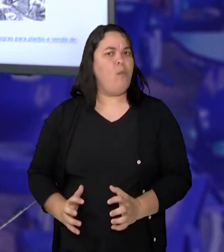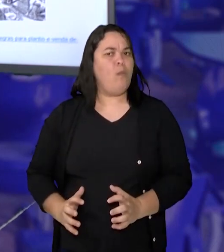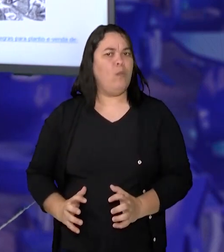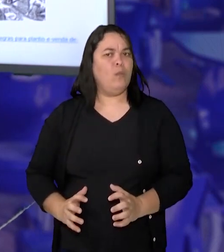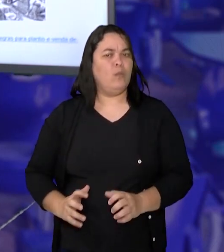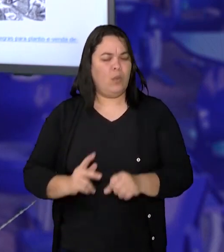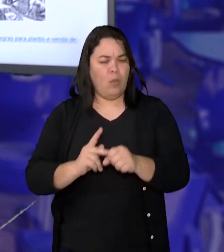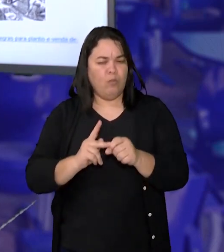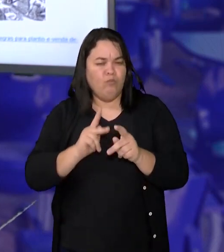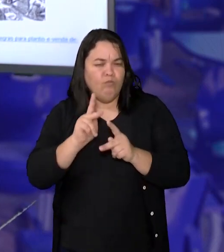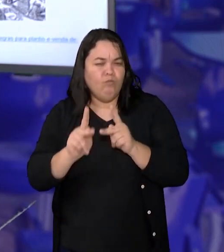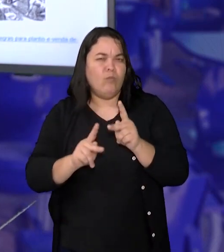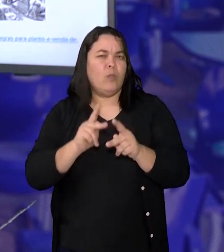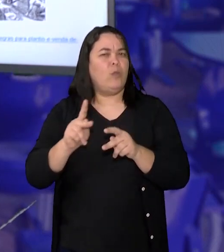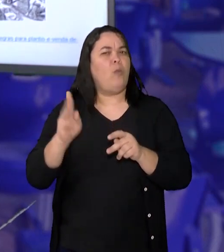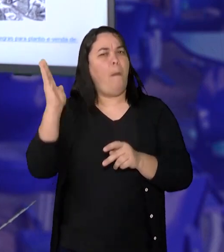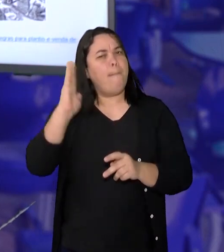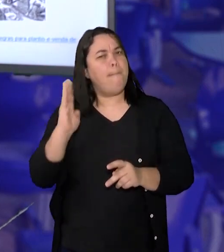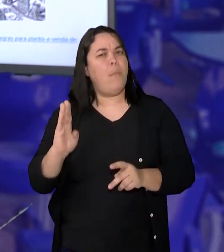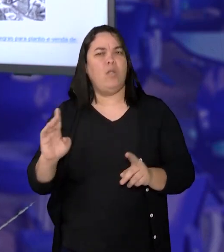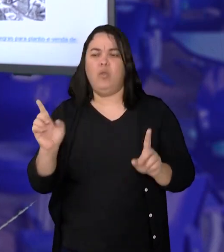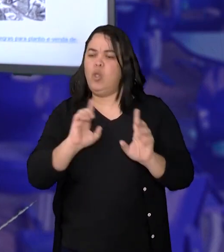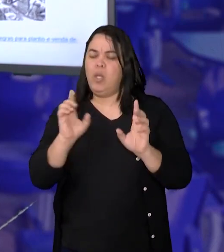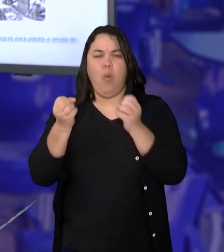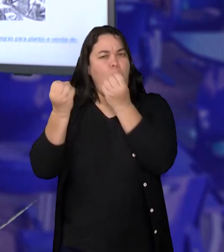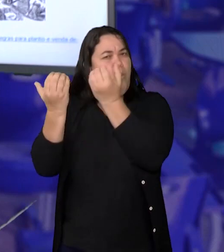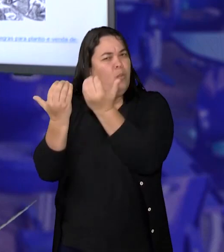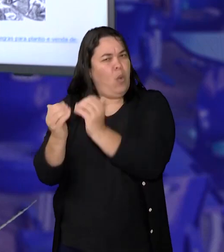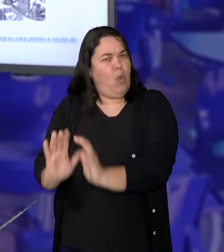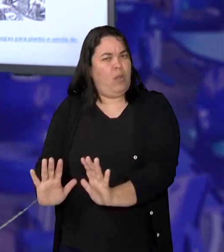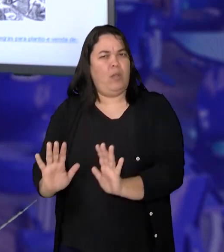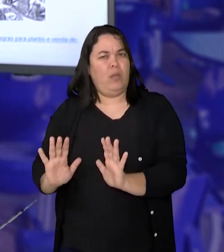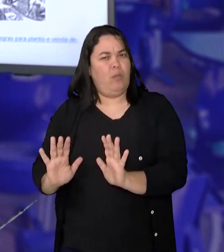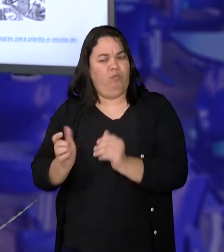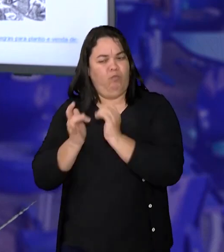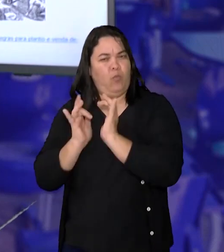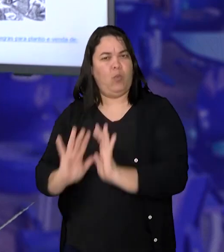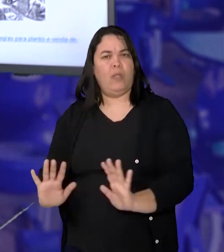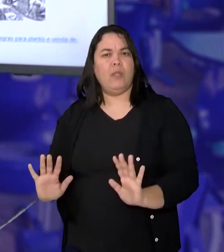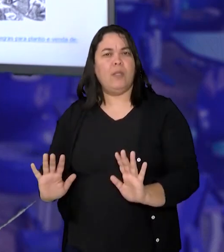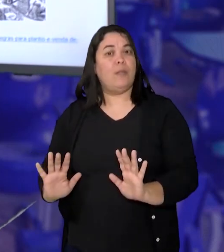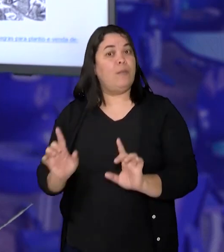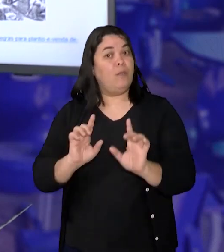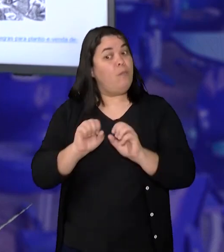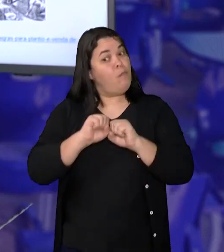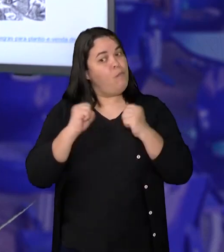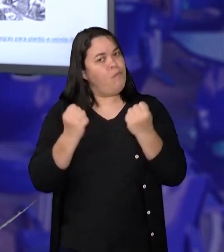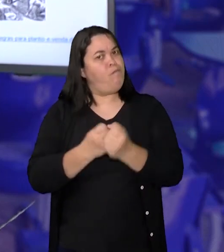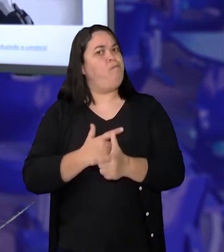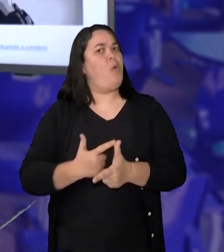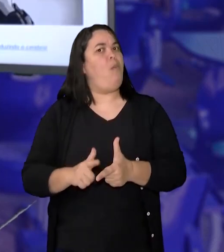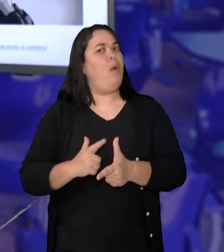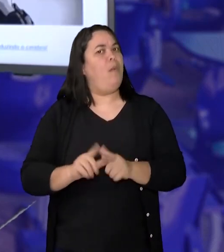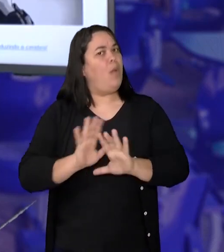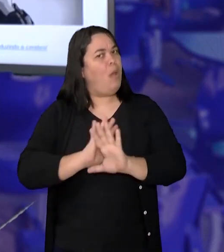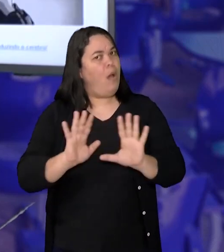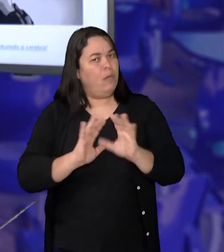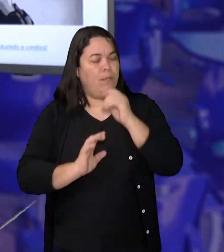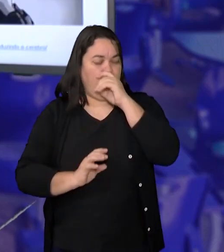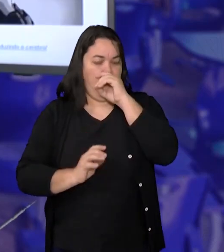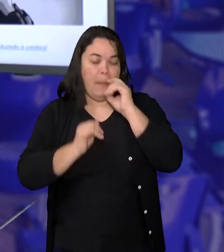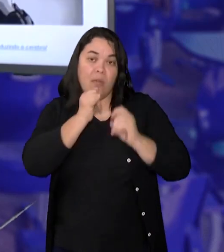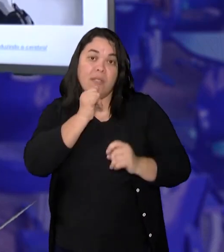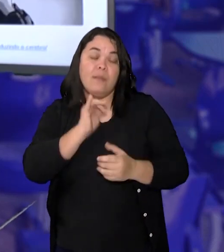uso recreativo de algumas drogas porque isso pode causar um problema maior para a nossa sociedade. É o que acontece,